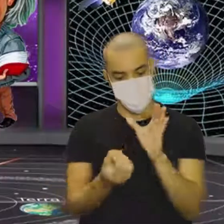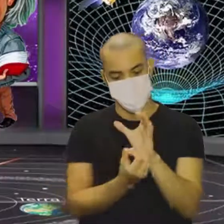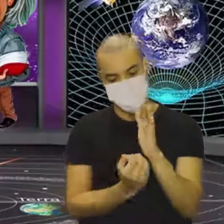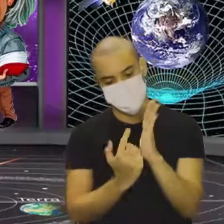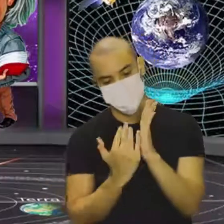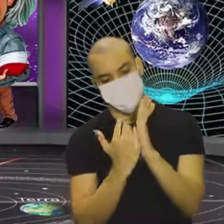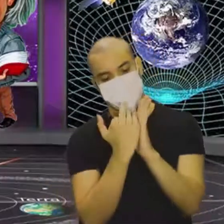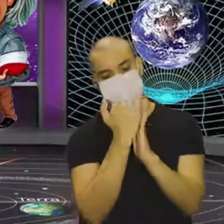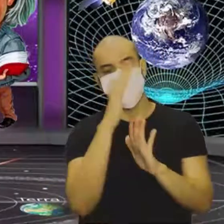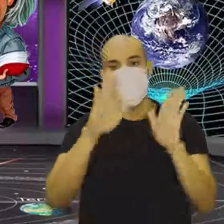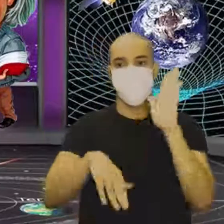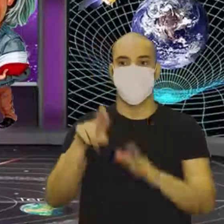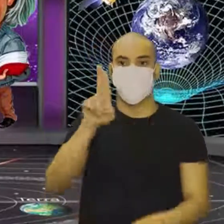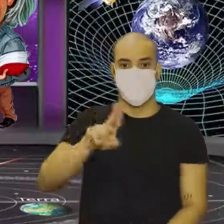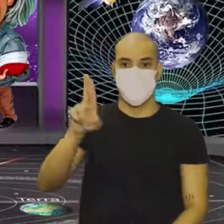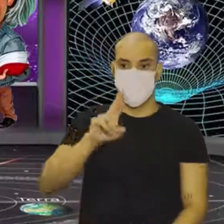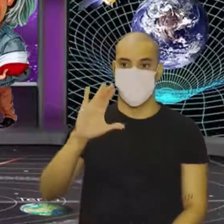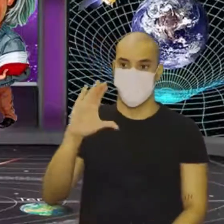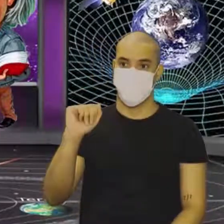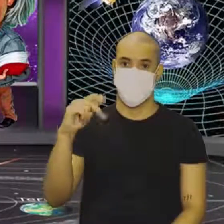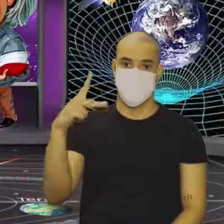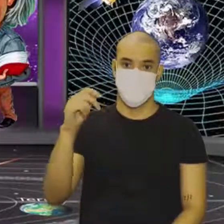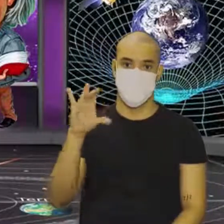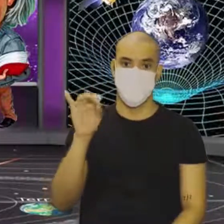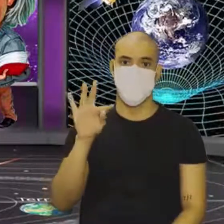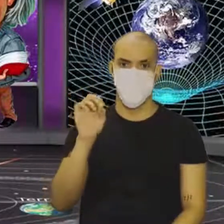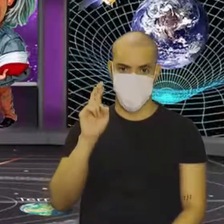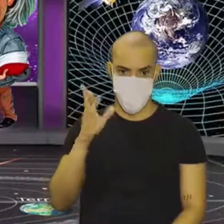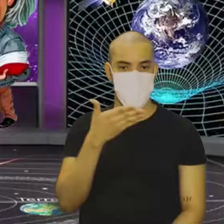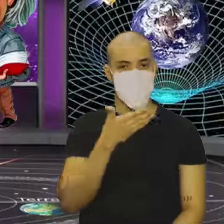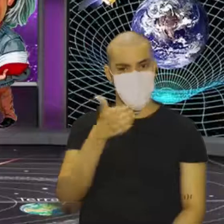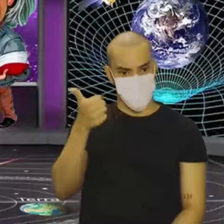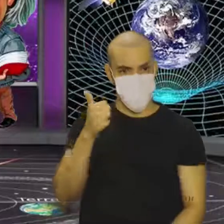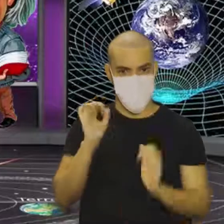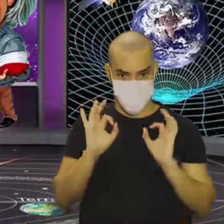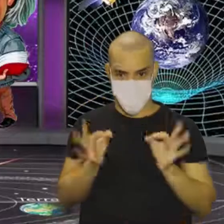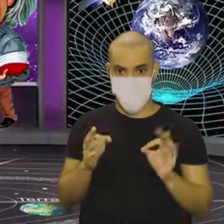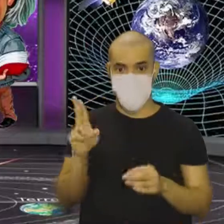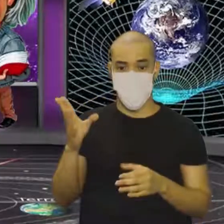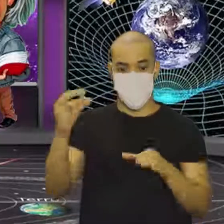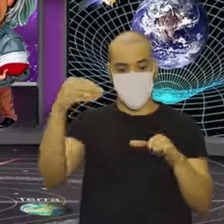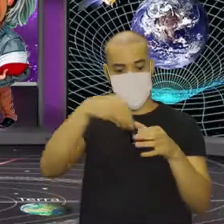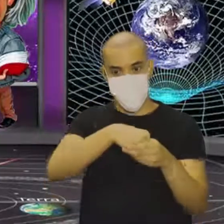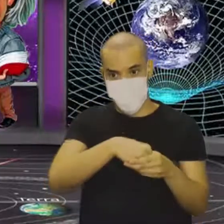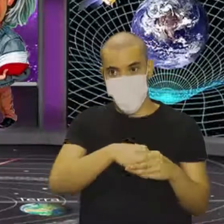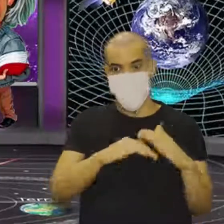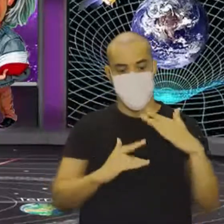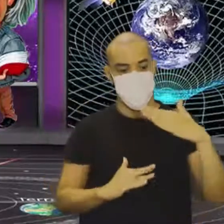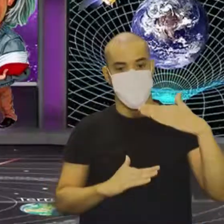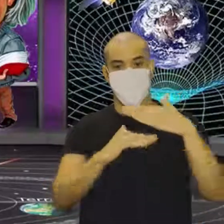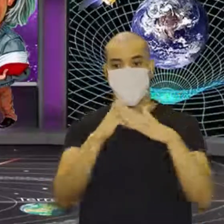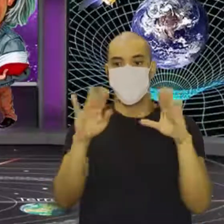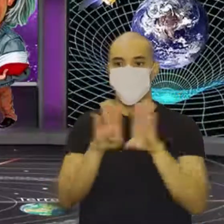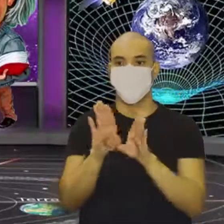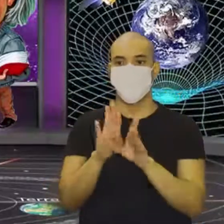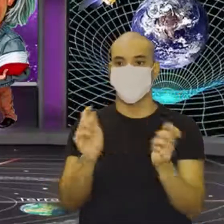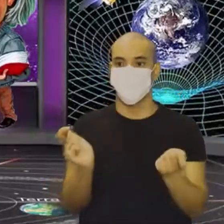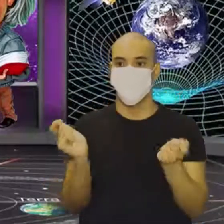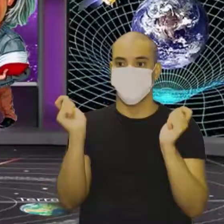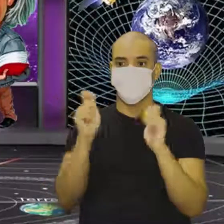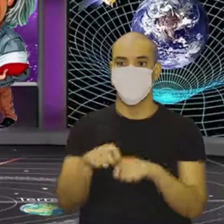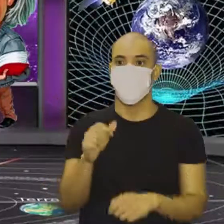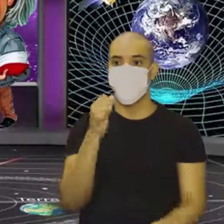você usar um capacitor. Entendido isso, que também vai armazenar essa carga e a capacidade dele de